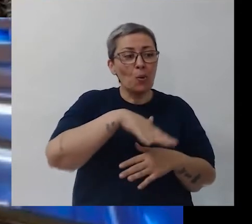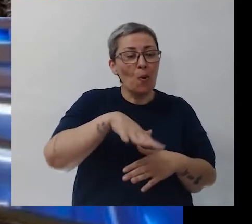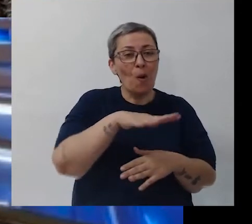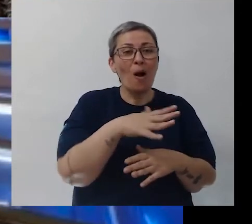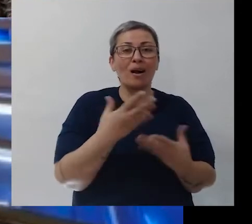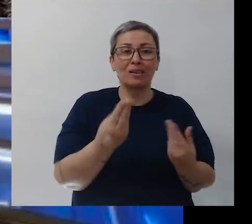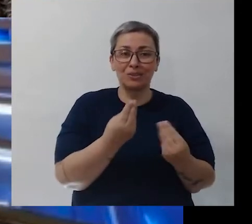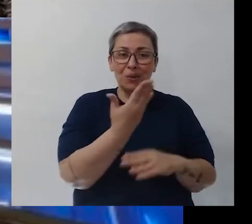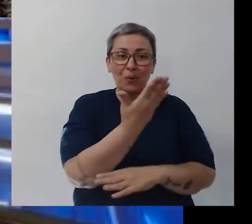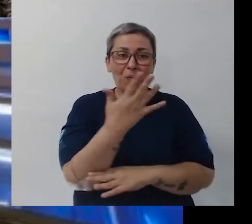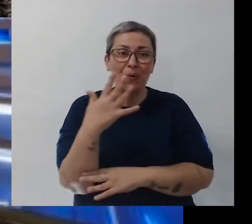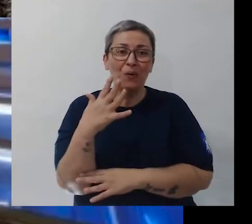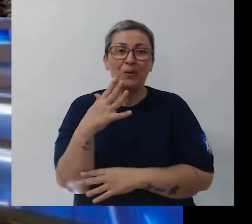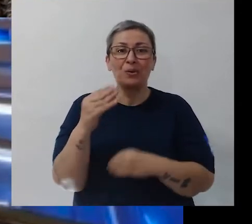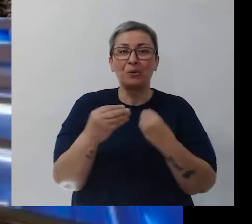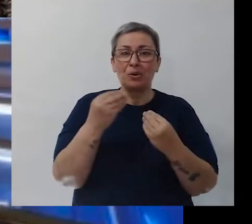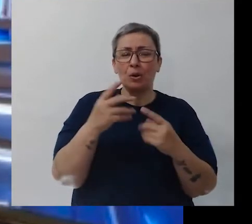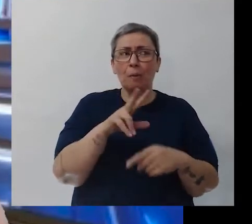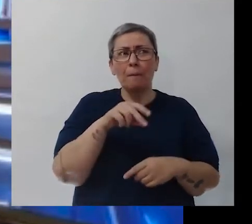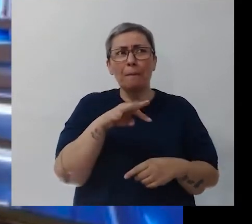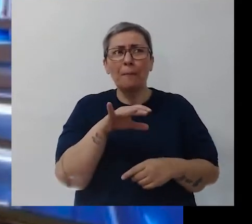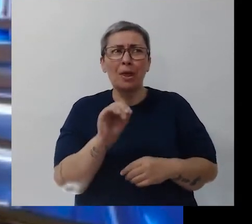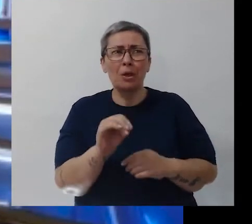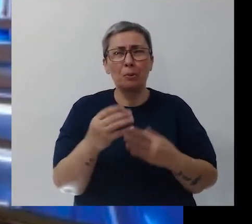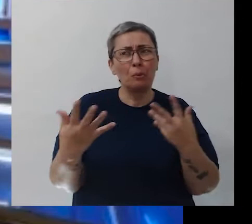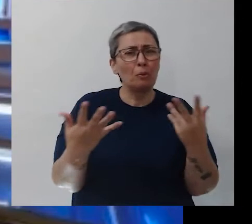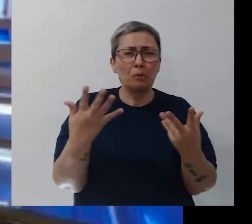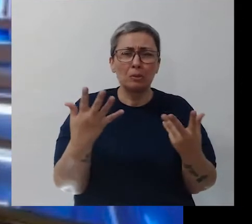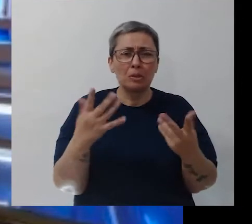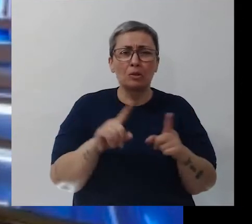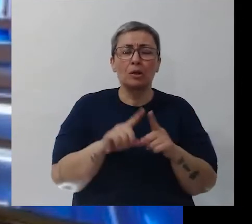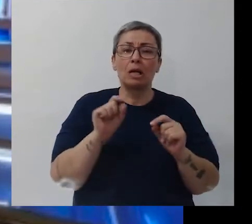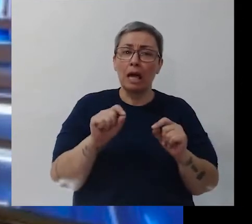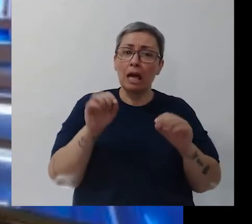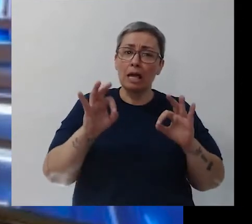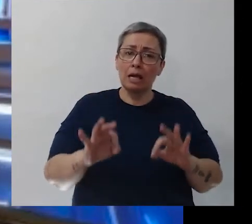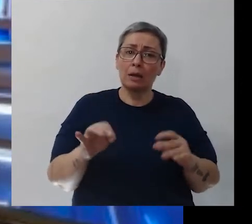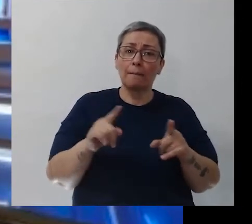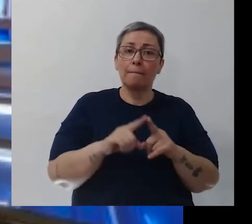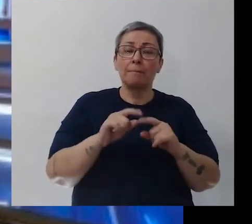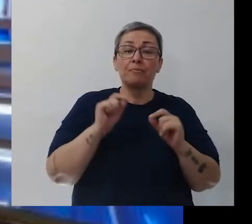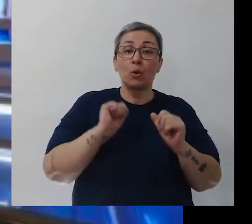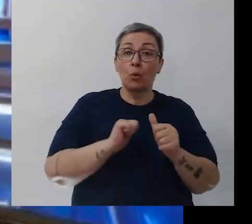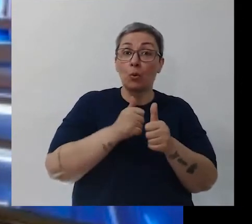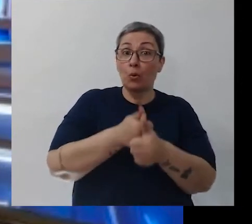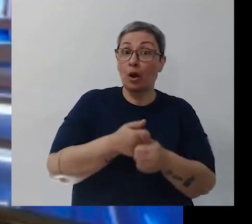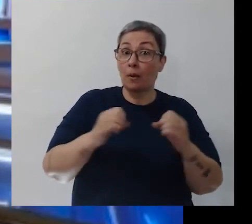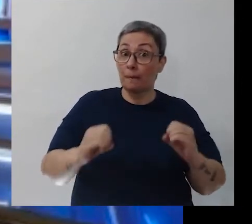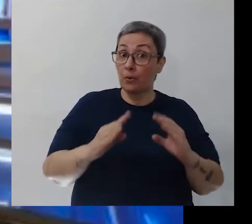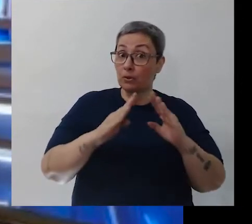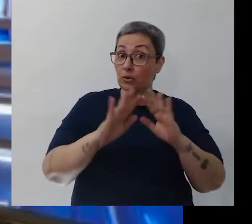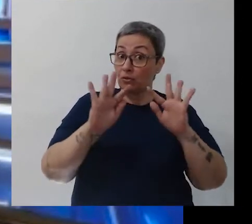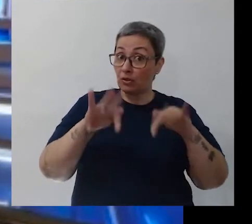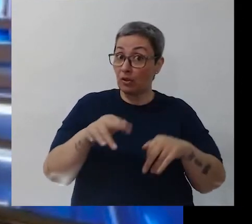pois é. Aí você vai falar, estudo do meio? Isso mesmo, acompanhe o nosso programa até o final e